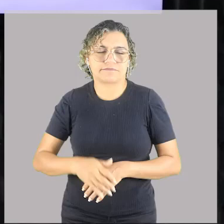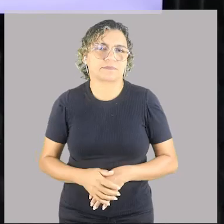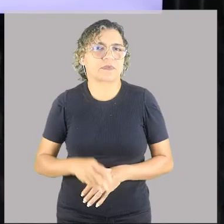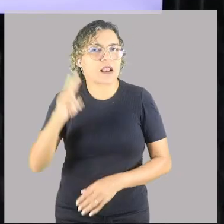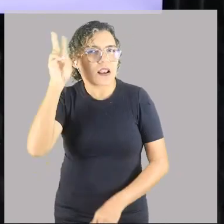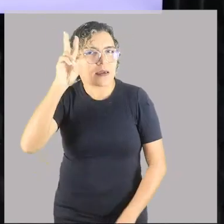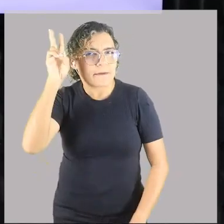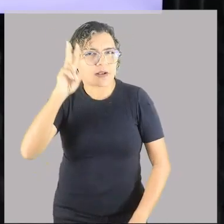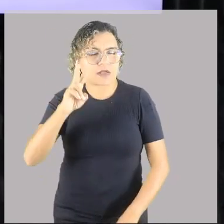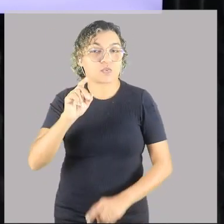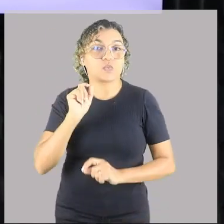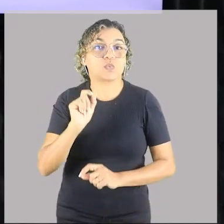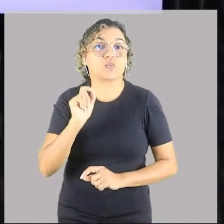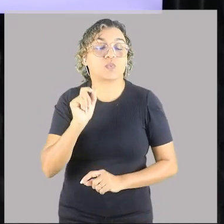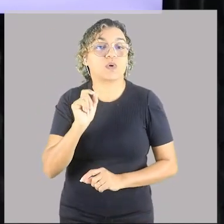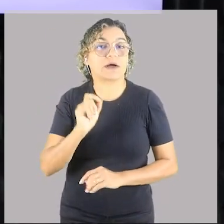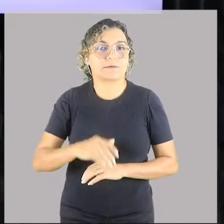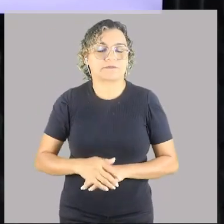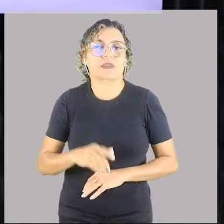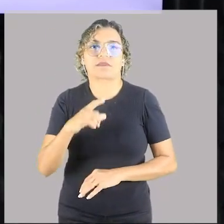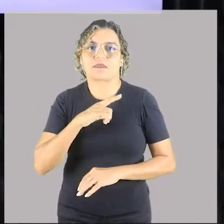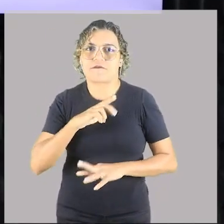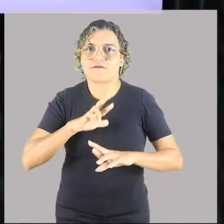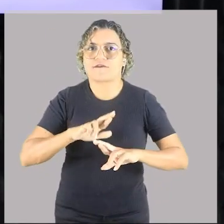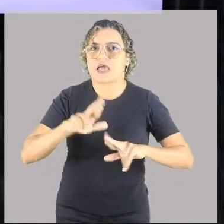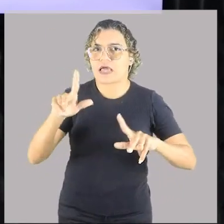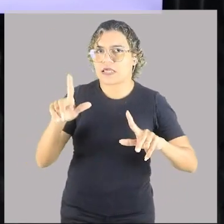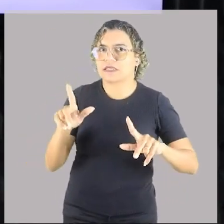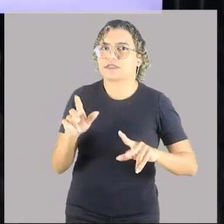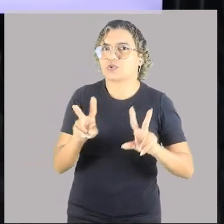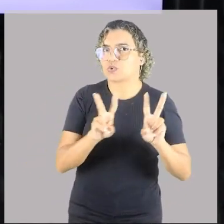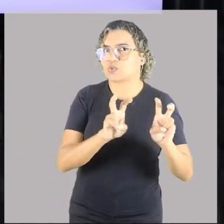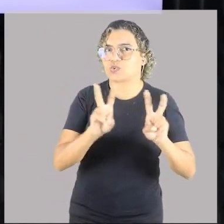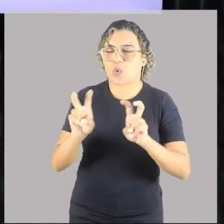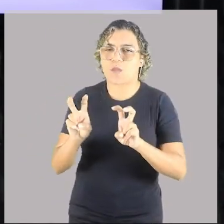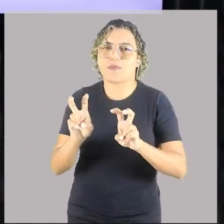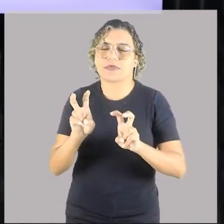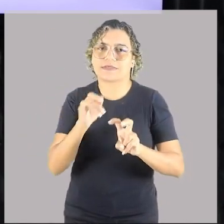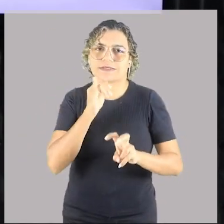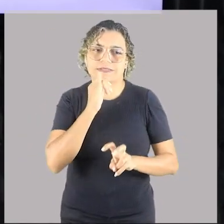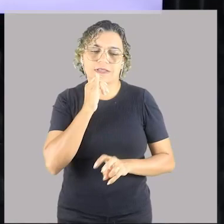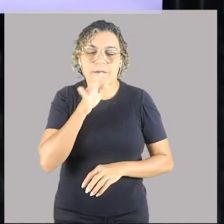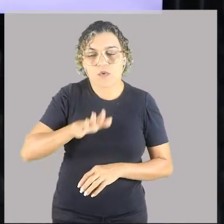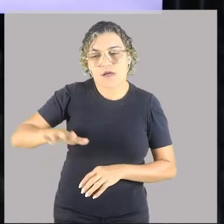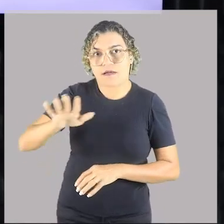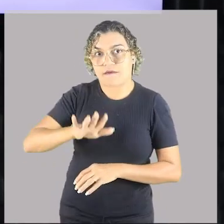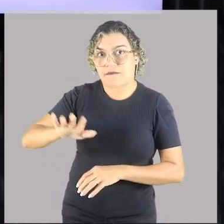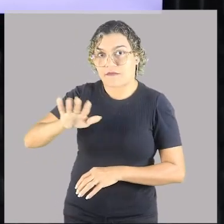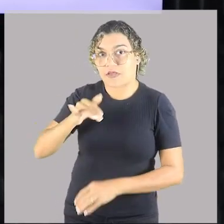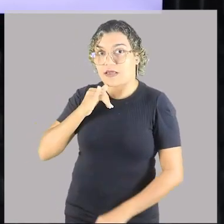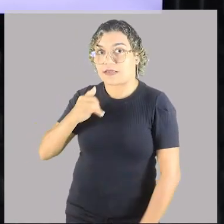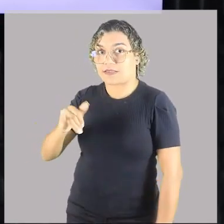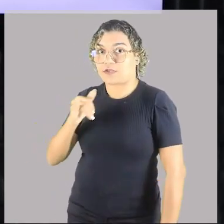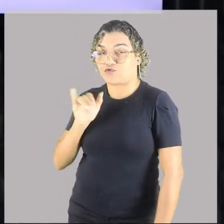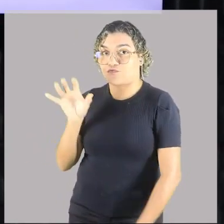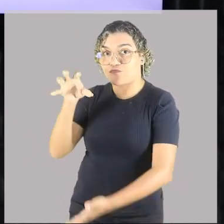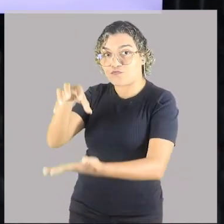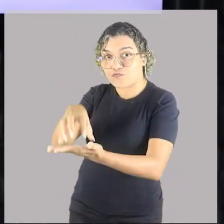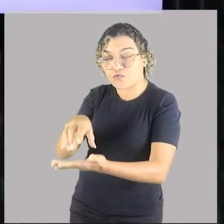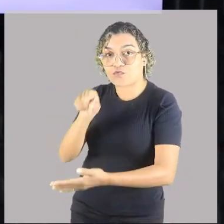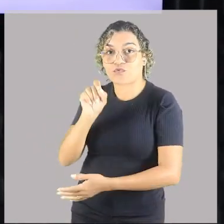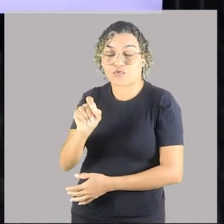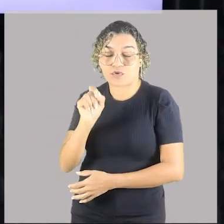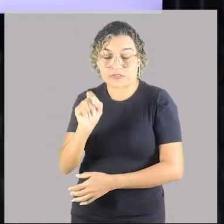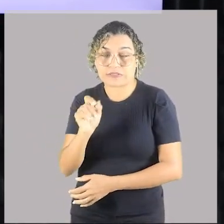aqui, lembrando a vocês que há uma diferença entre a matriz energética, que nós sabemos